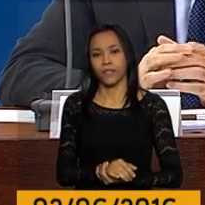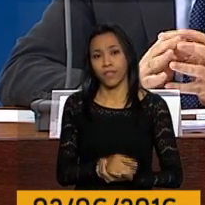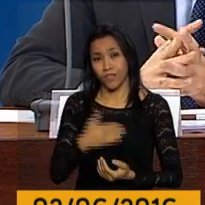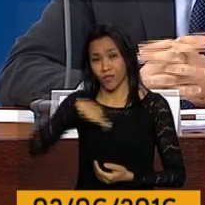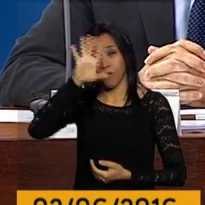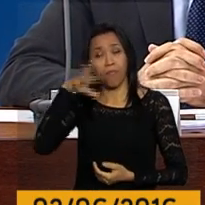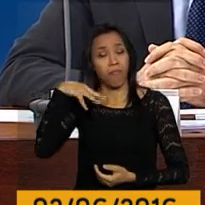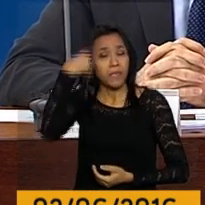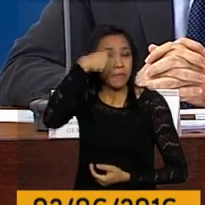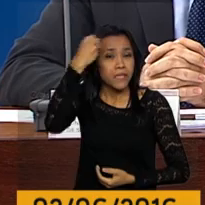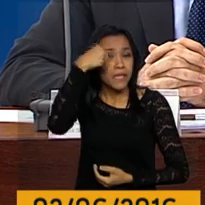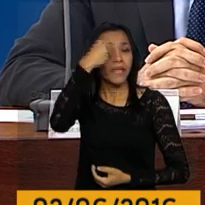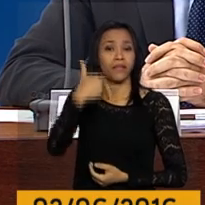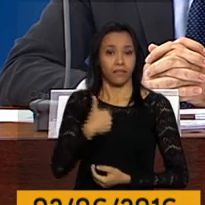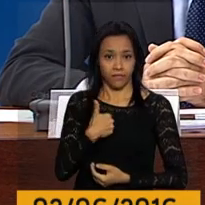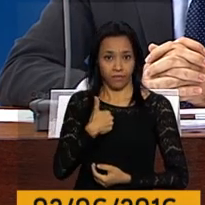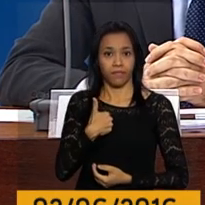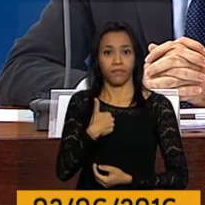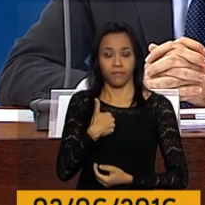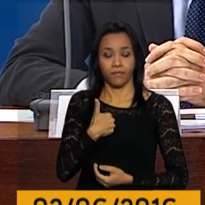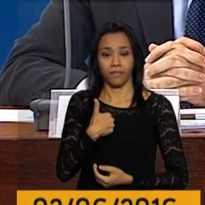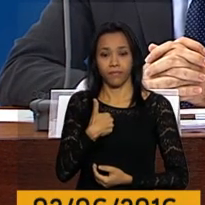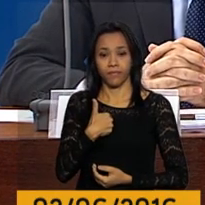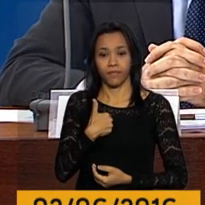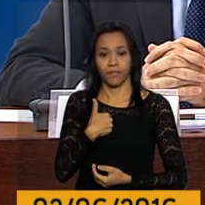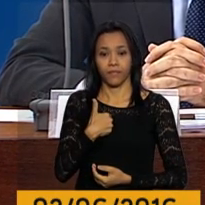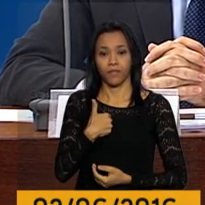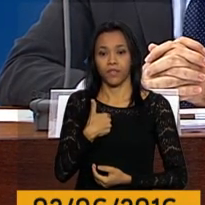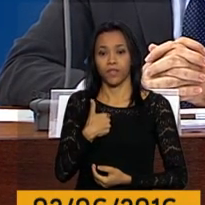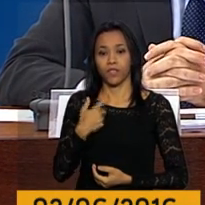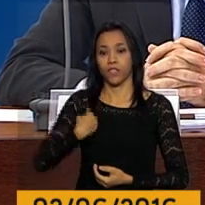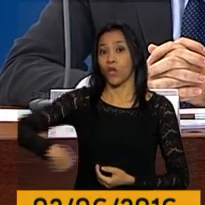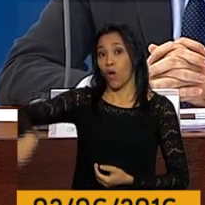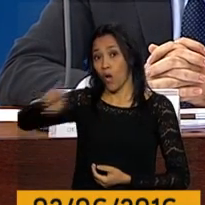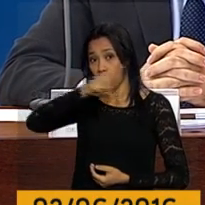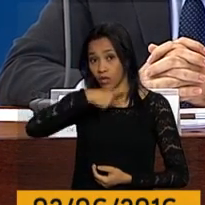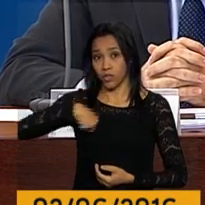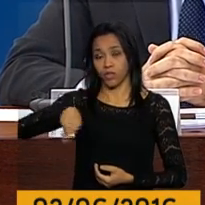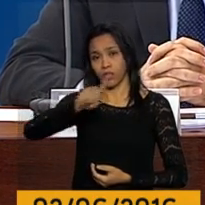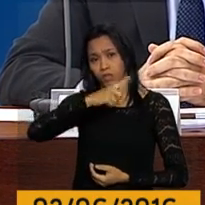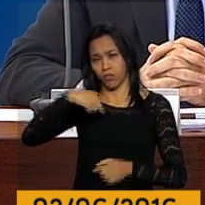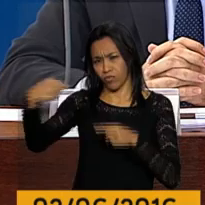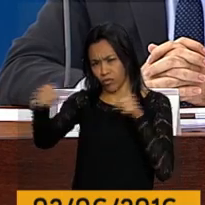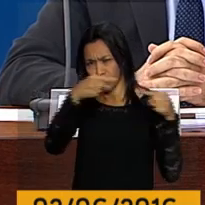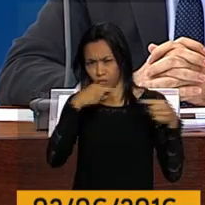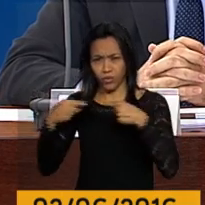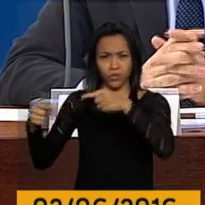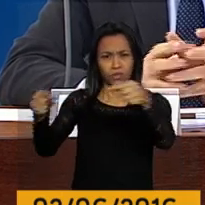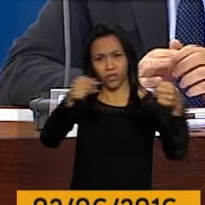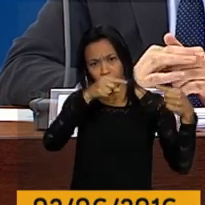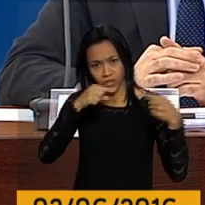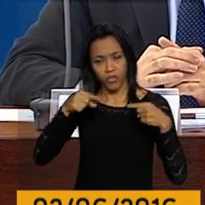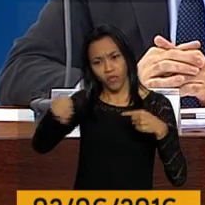mais experiente dentre nós que estamos discutindo isso entre